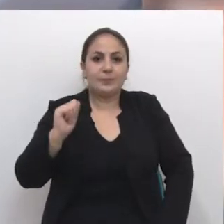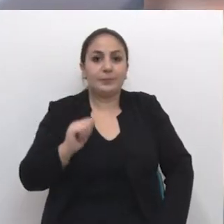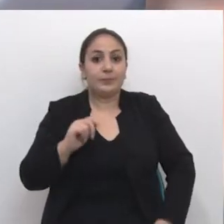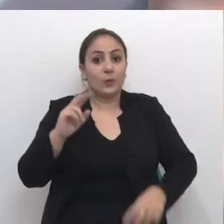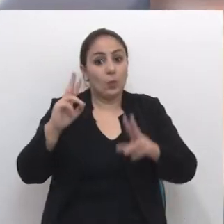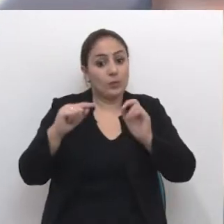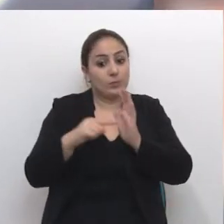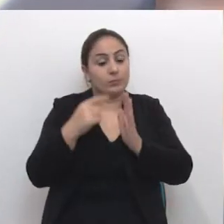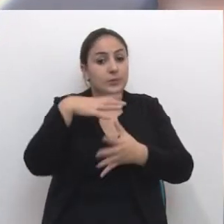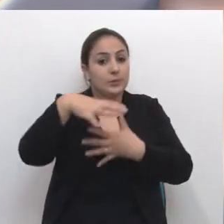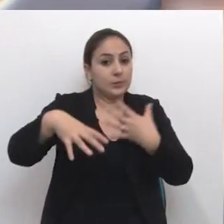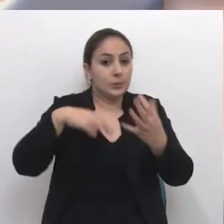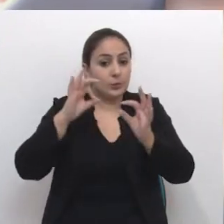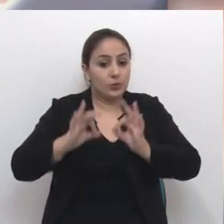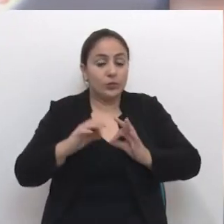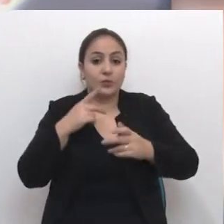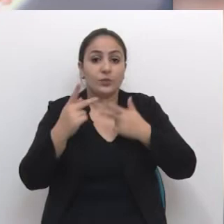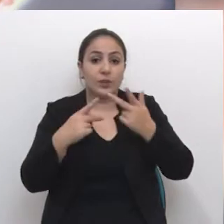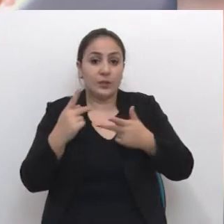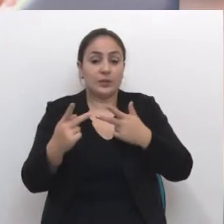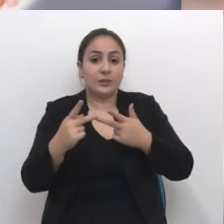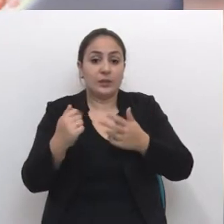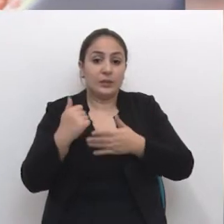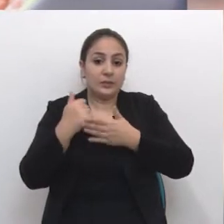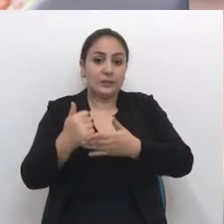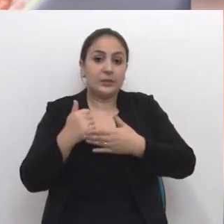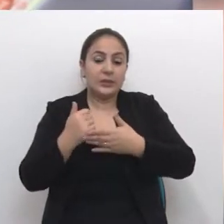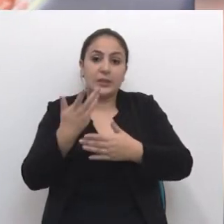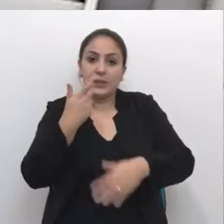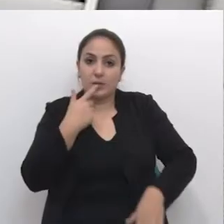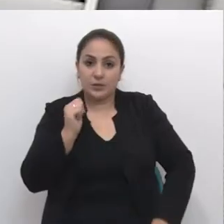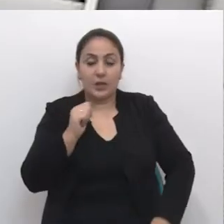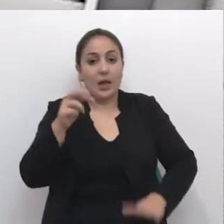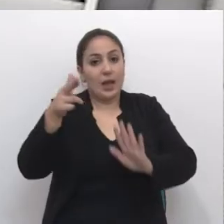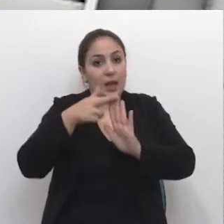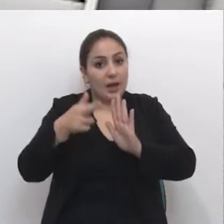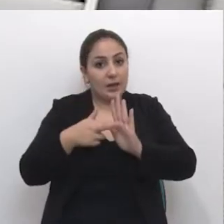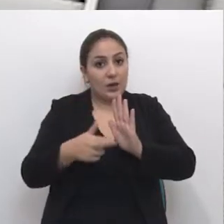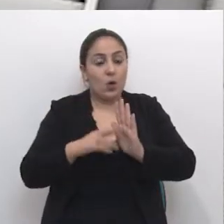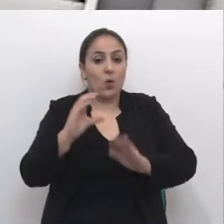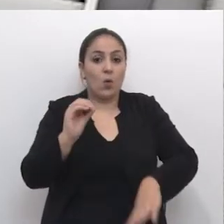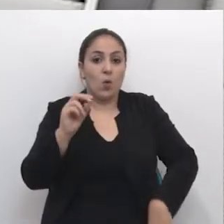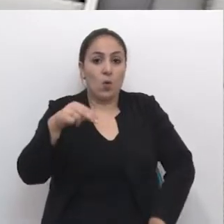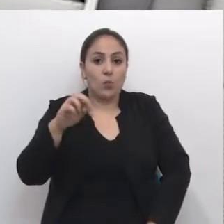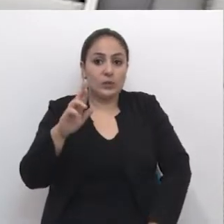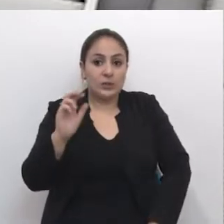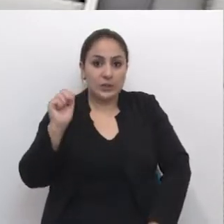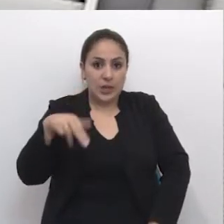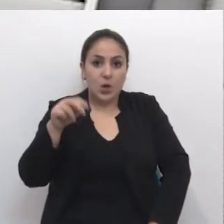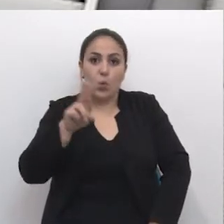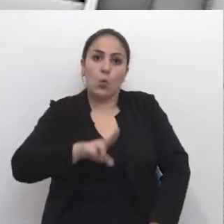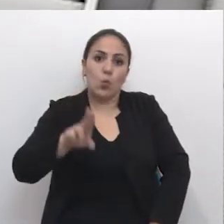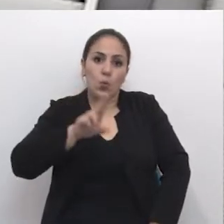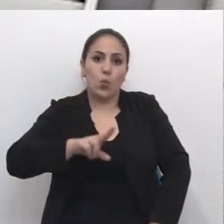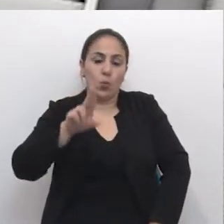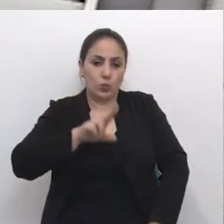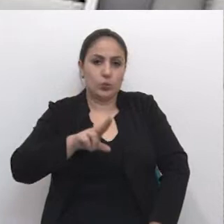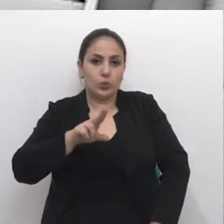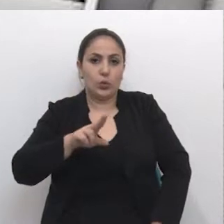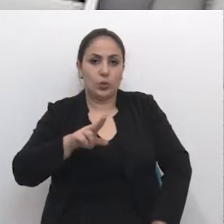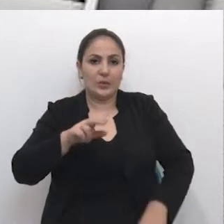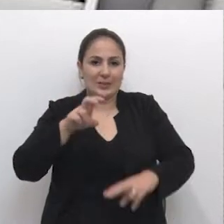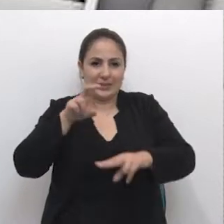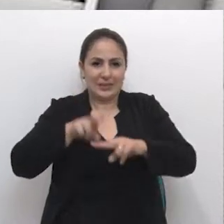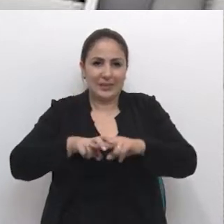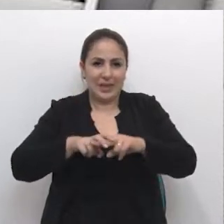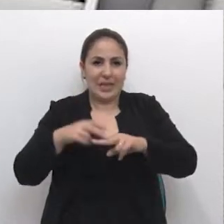ponto polêmico do projeto trata do transporte de crianças. As normas do CONTRAN sobre o uso da cadeirinha por menores de